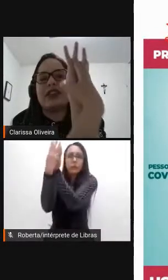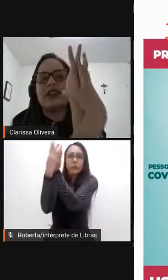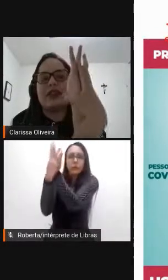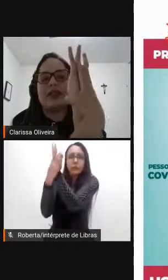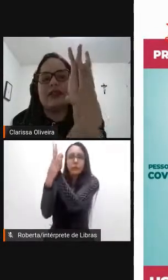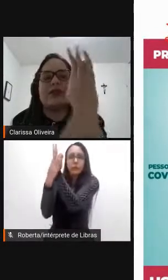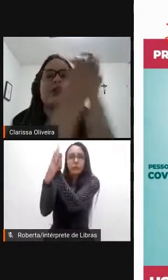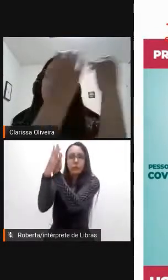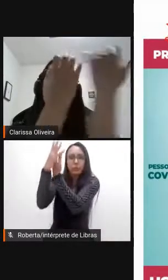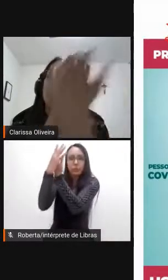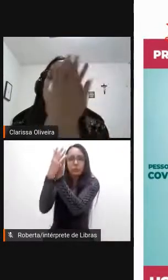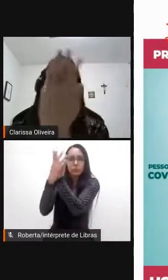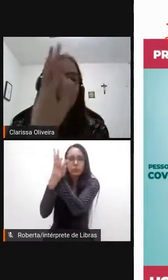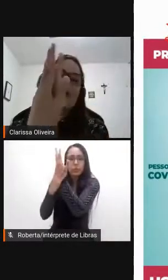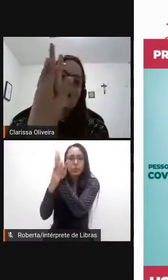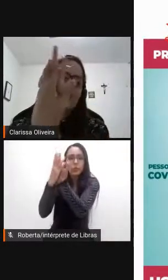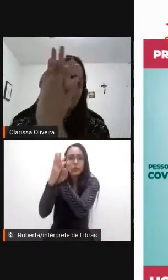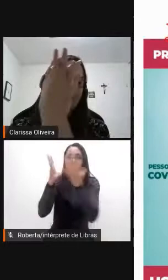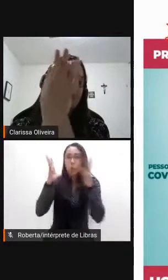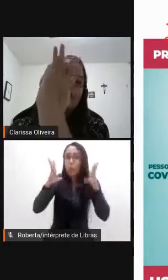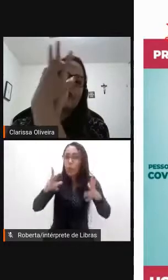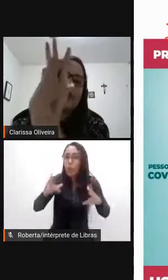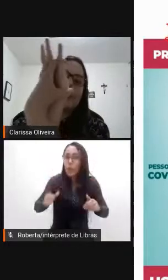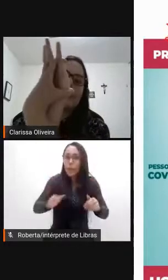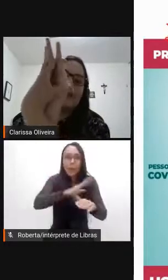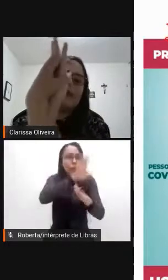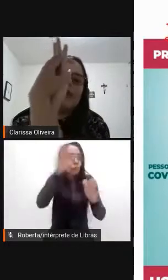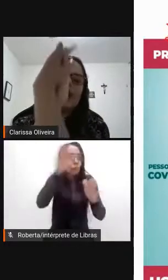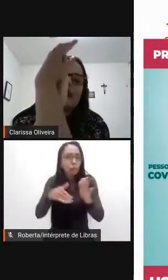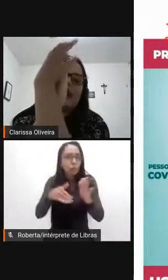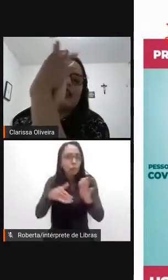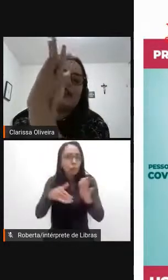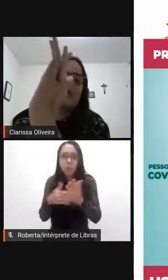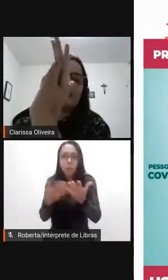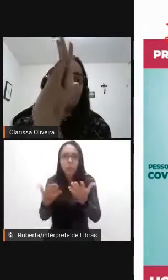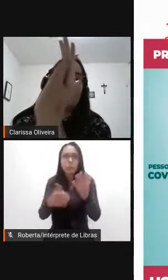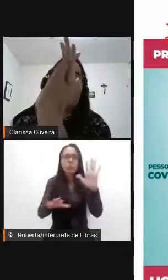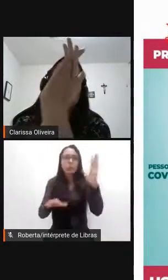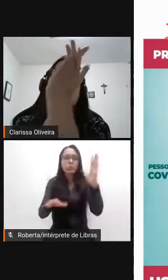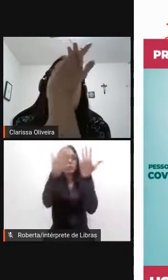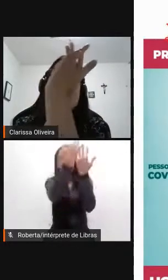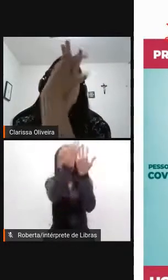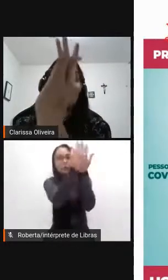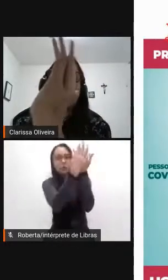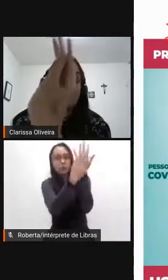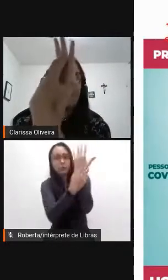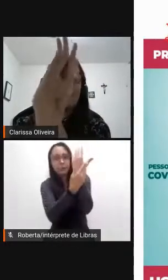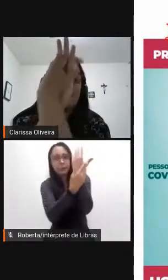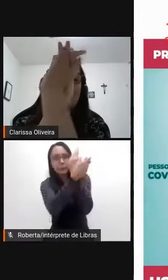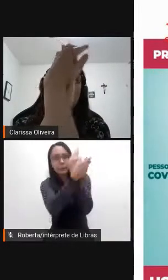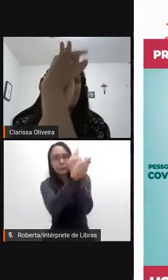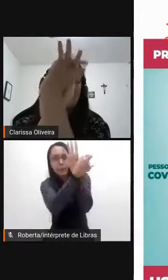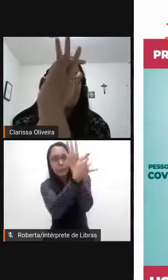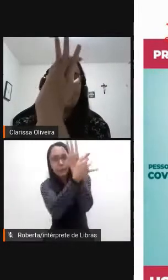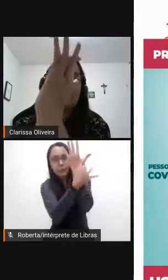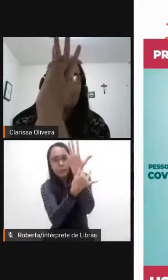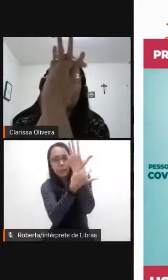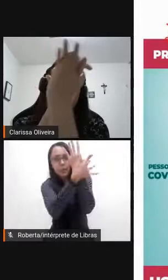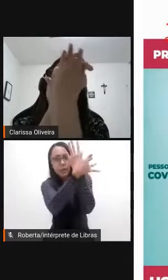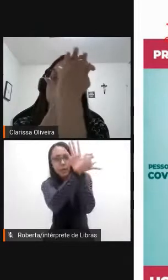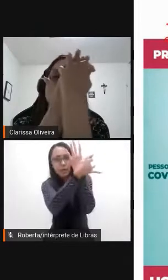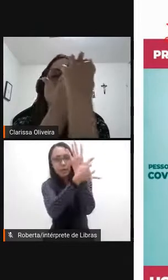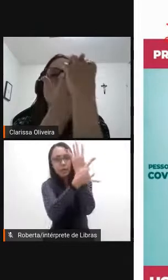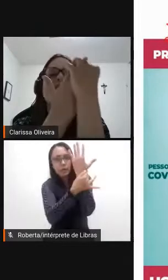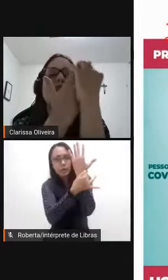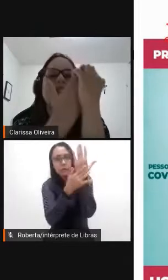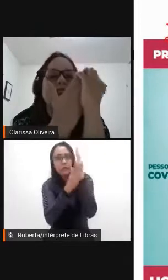estou higienizando tudo. A mesma coisa do outro lado, pegando aqui o dedão e indo esfregando na lateral da minha